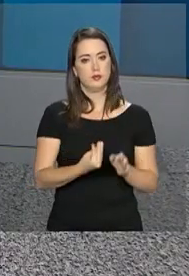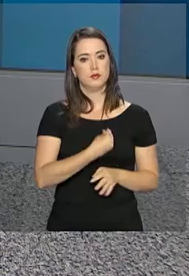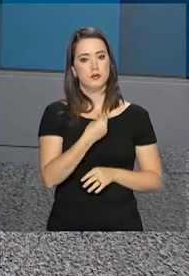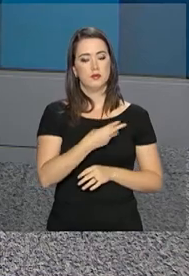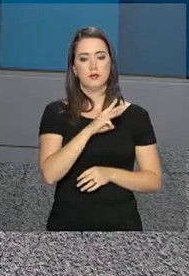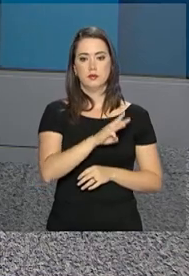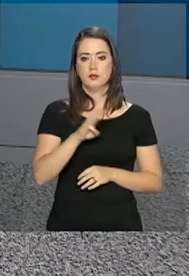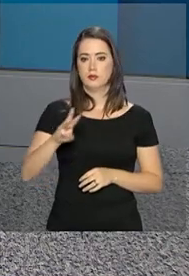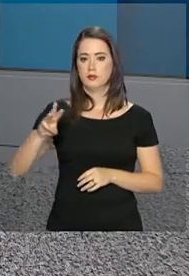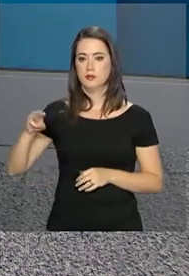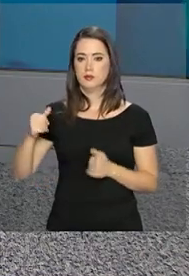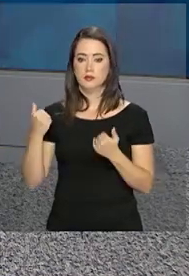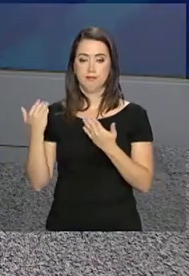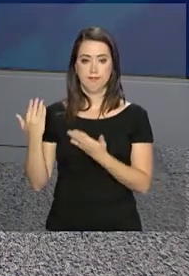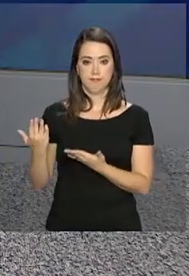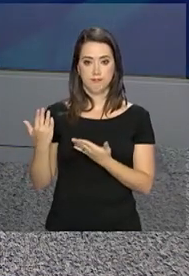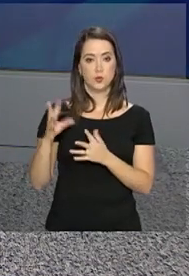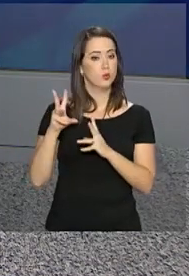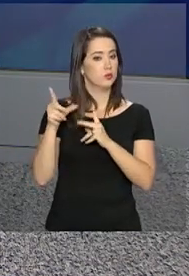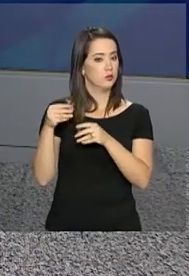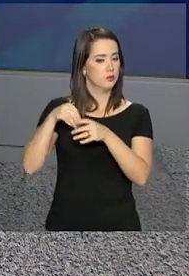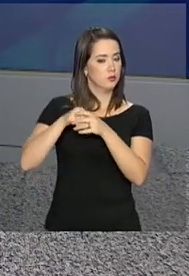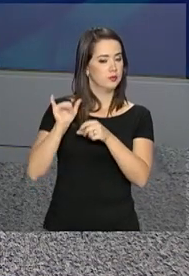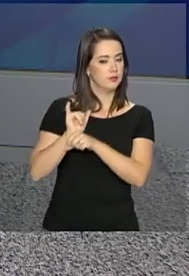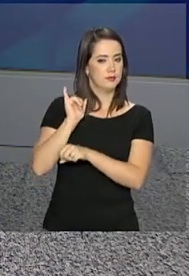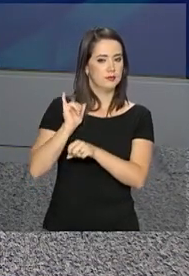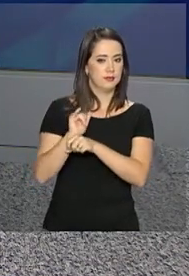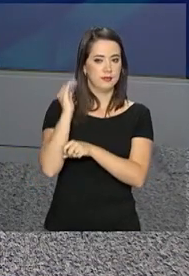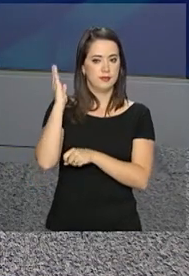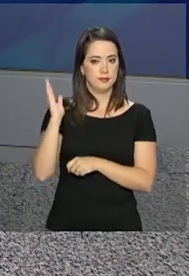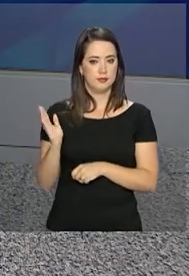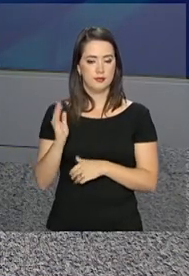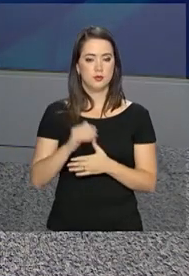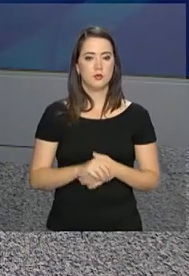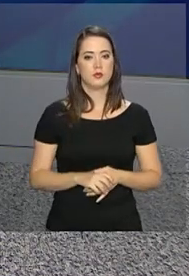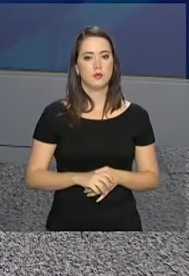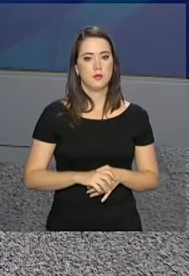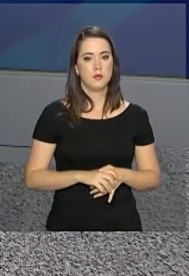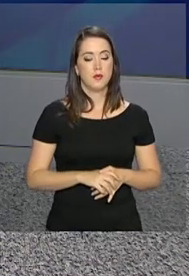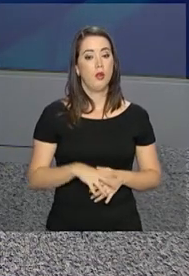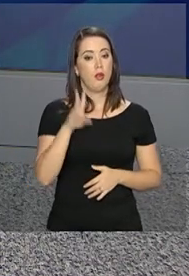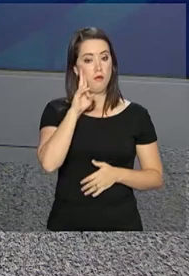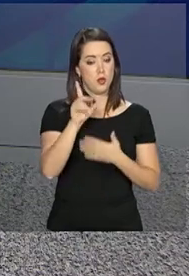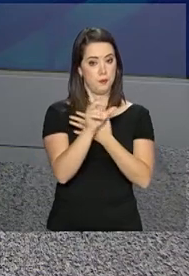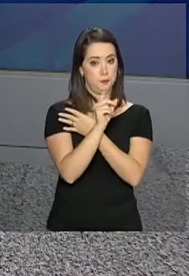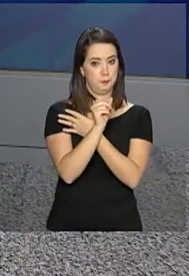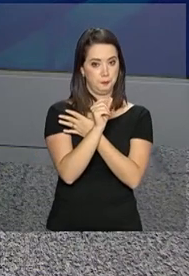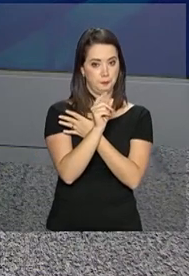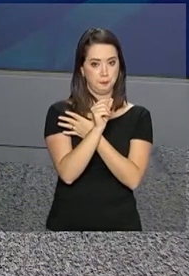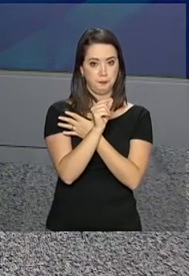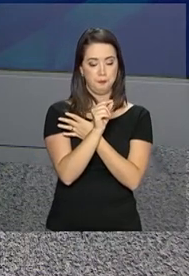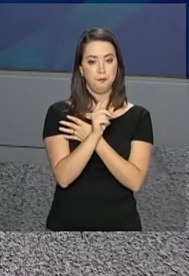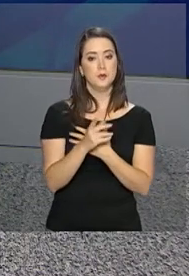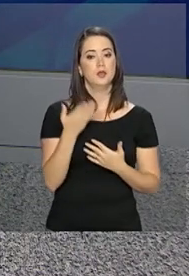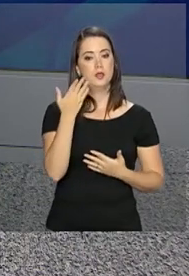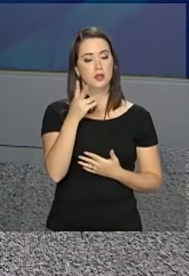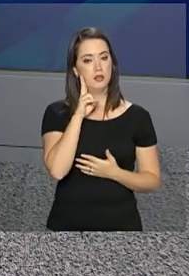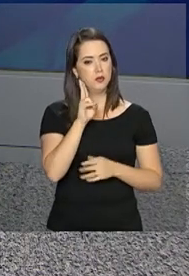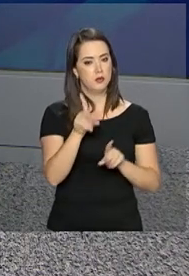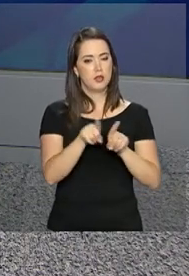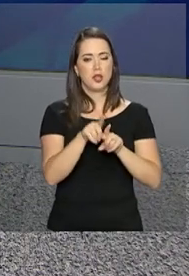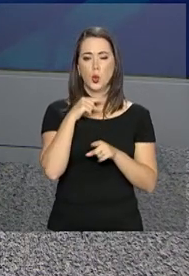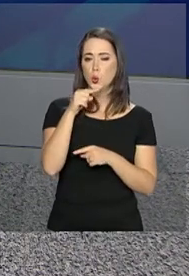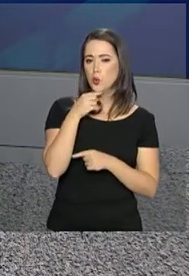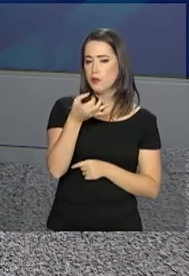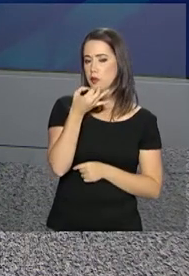ao vivo pelo site da npr todas as reportagens estão em nosso canal no youtube acesse também o nosso perfil no twitter você pode